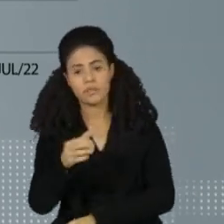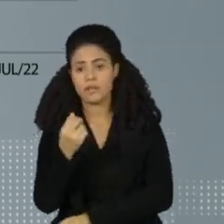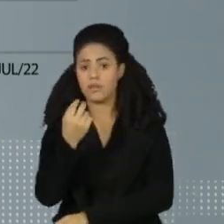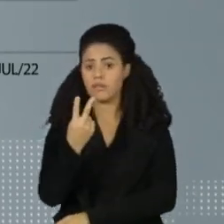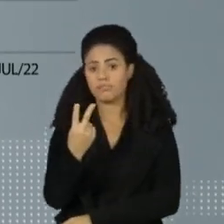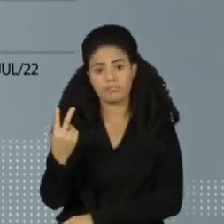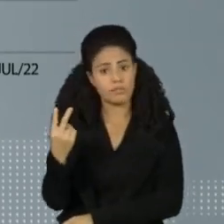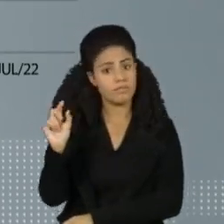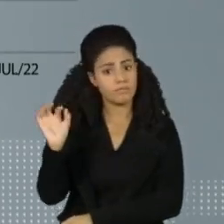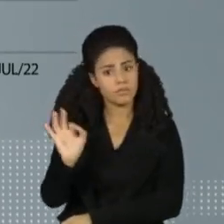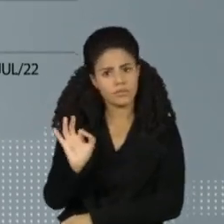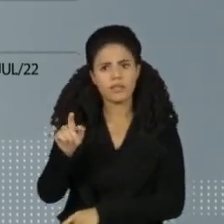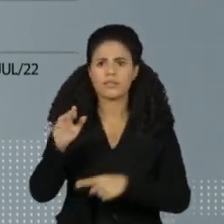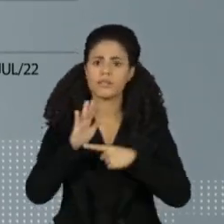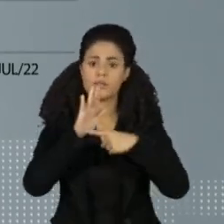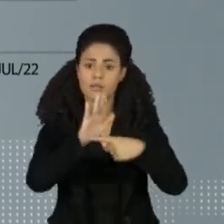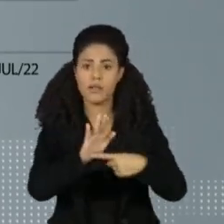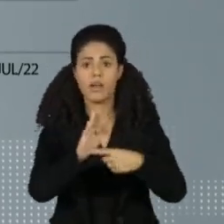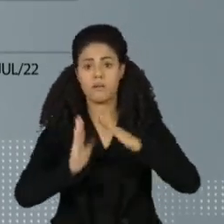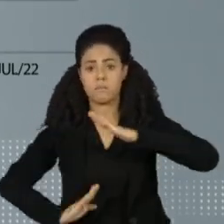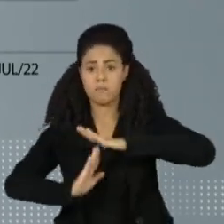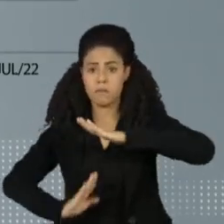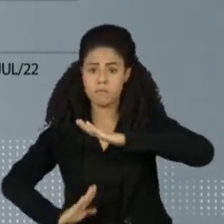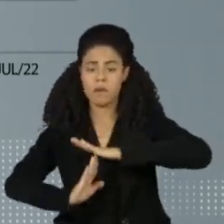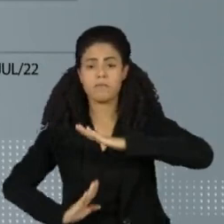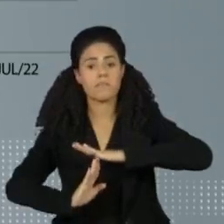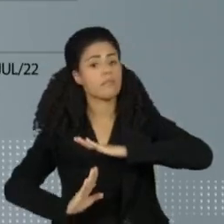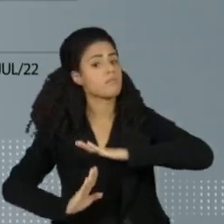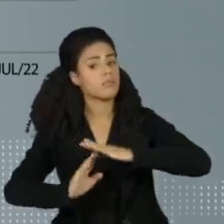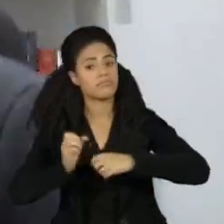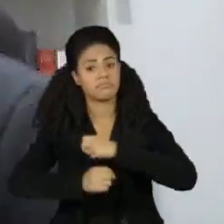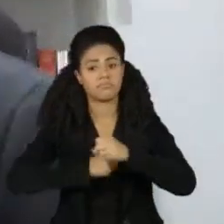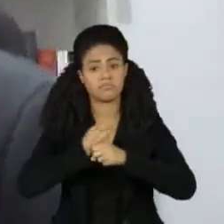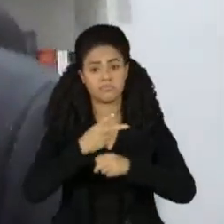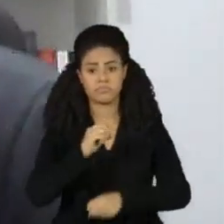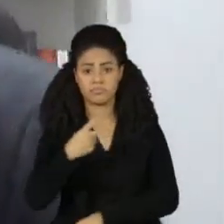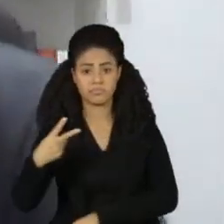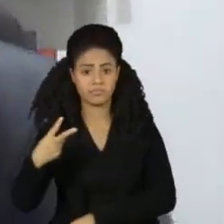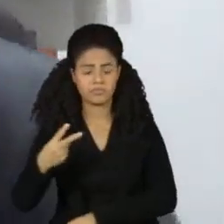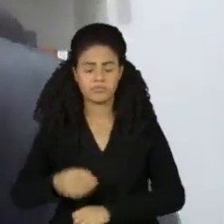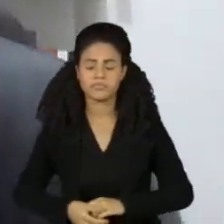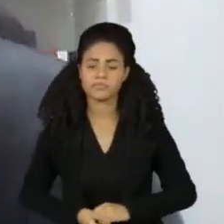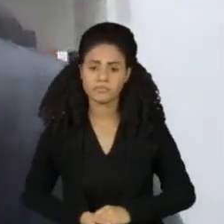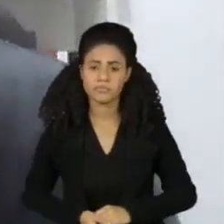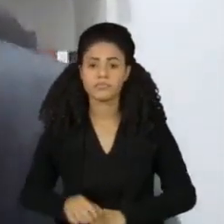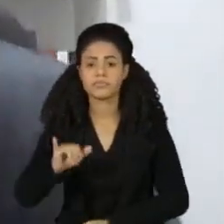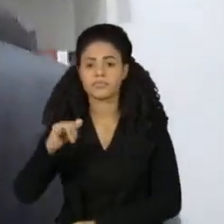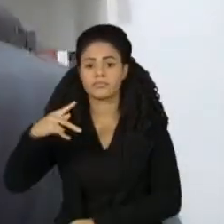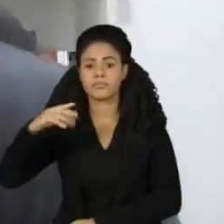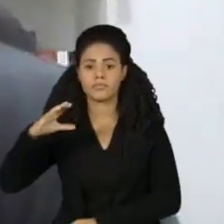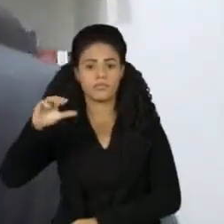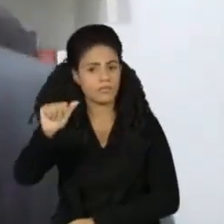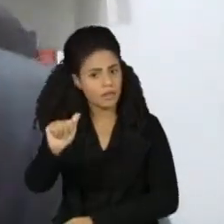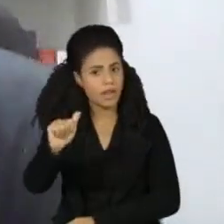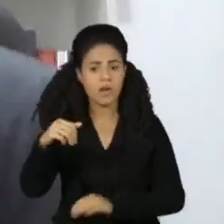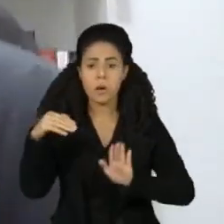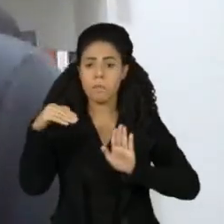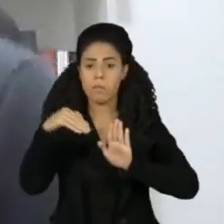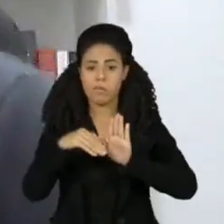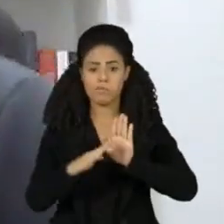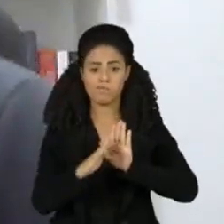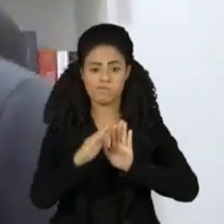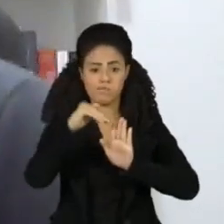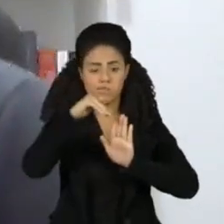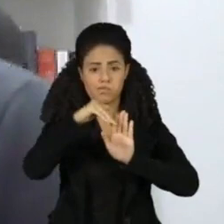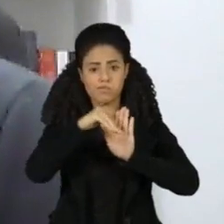dois dígitos, bem acima do teto da meta para 2022. A previsão é de que o IPCA desacelere, né, ao longo